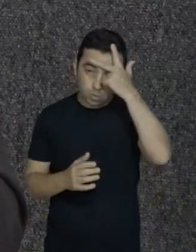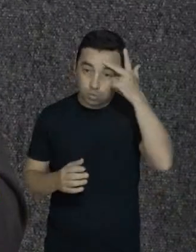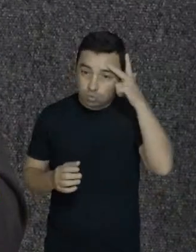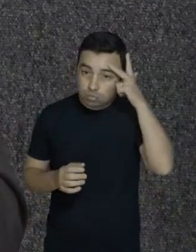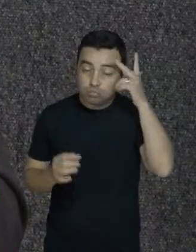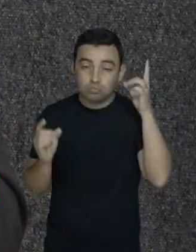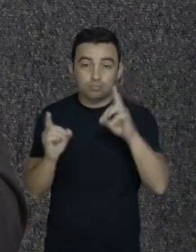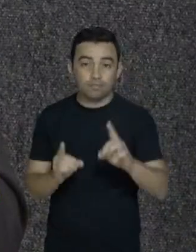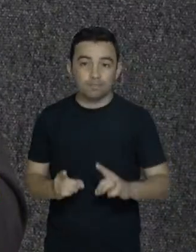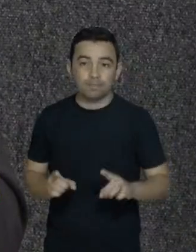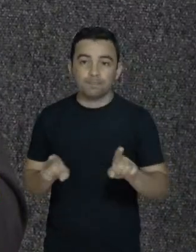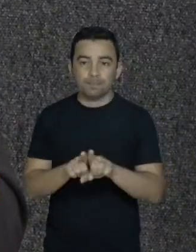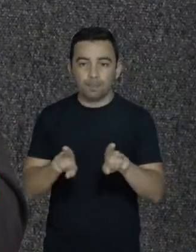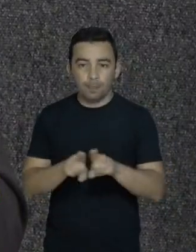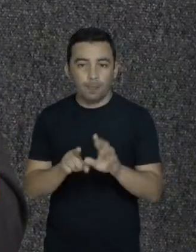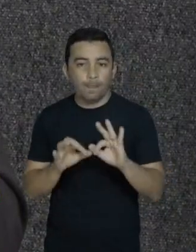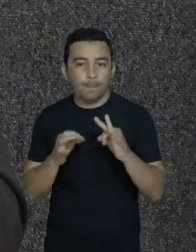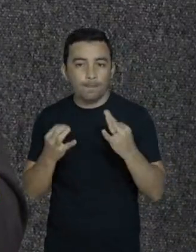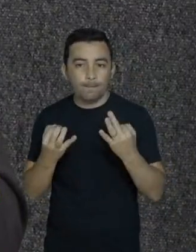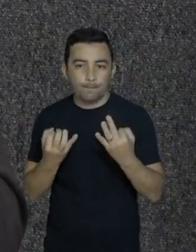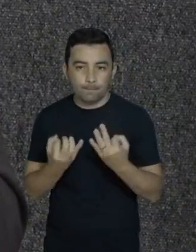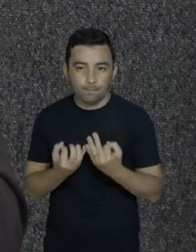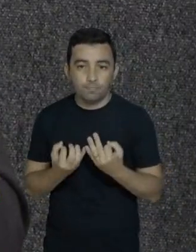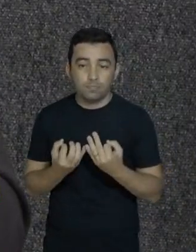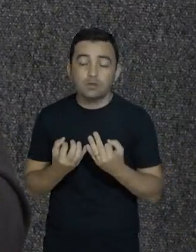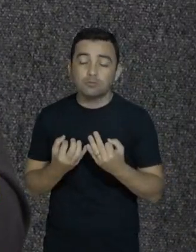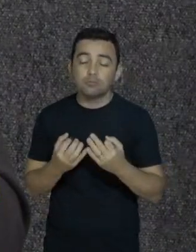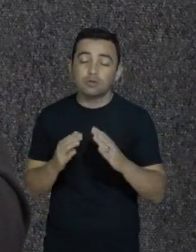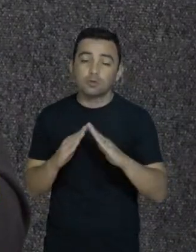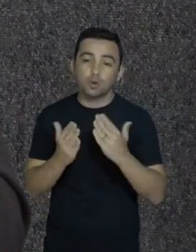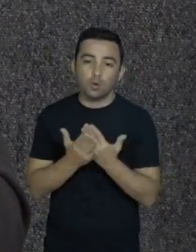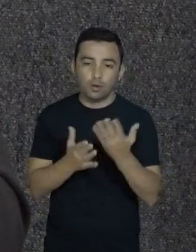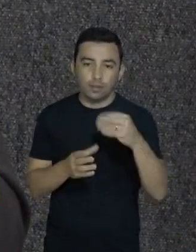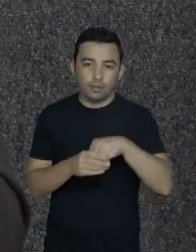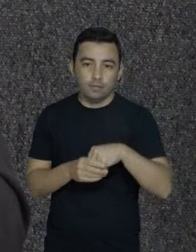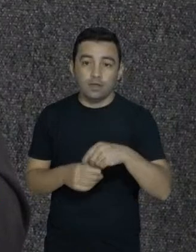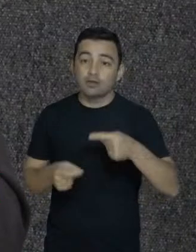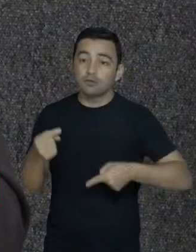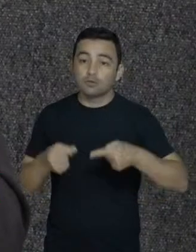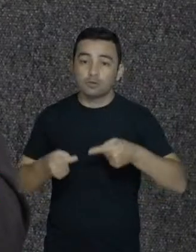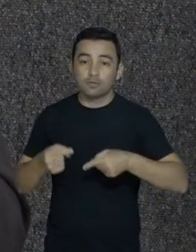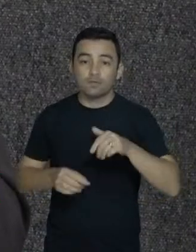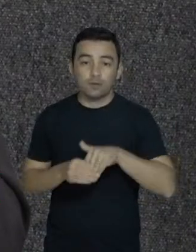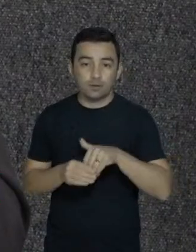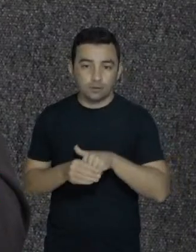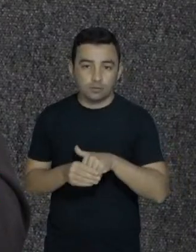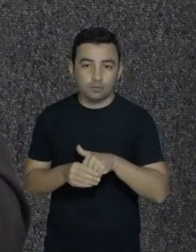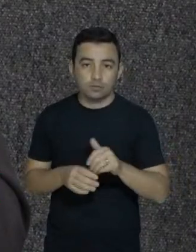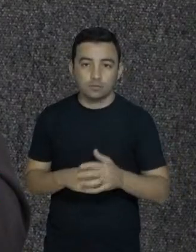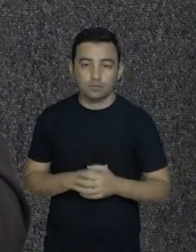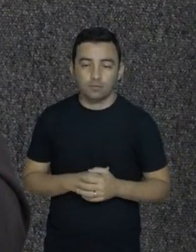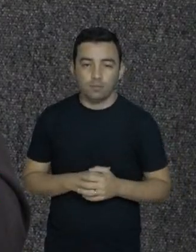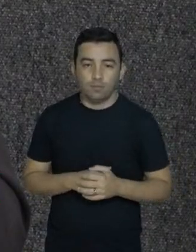deficiências e suas famílias além do ambiente escolar coloca em discussão e votação